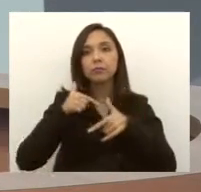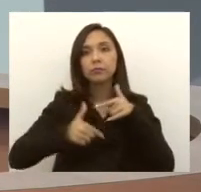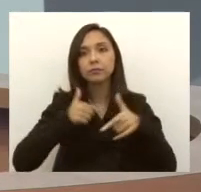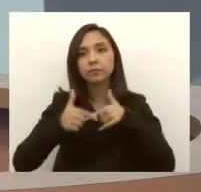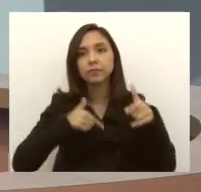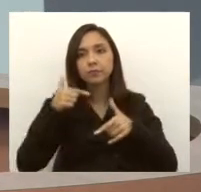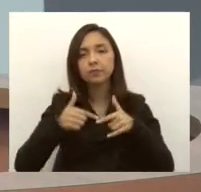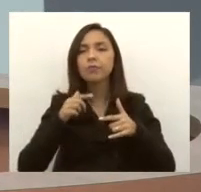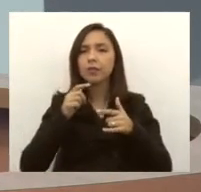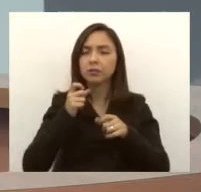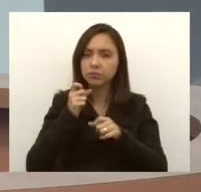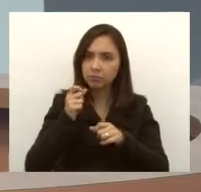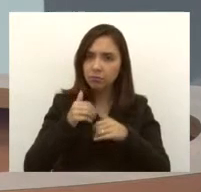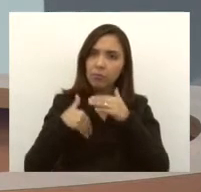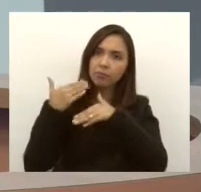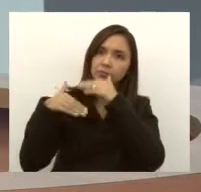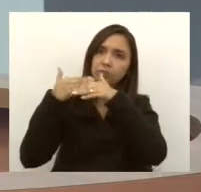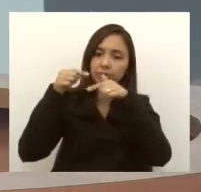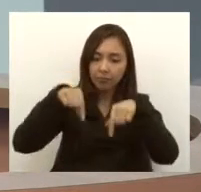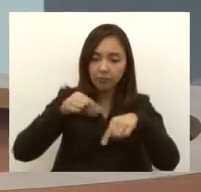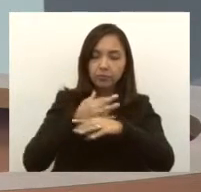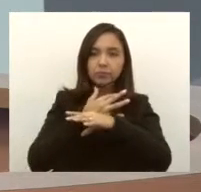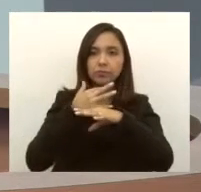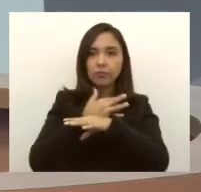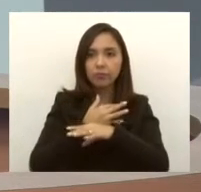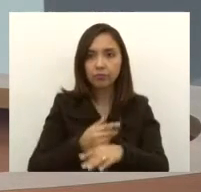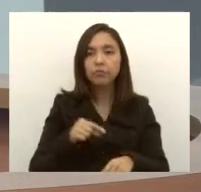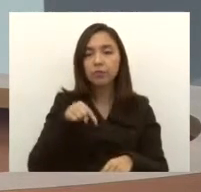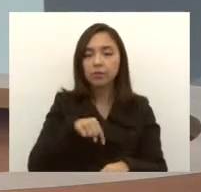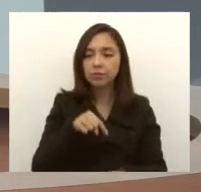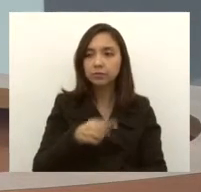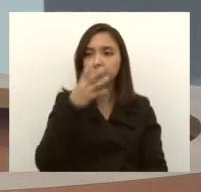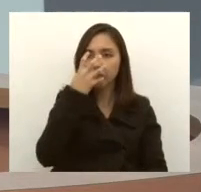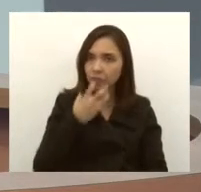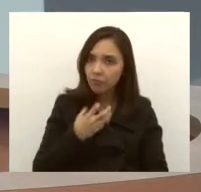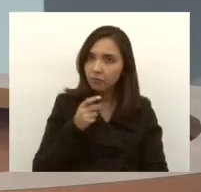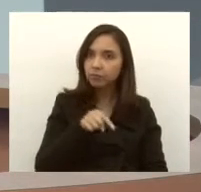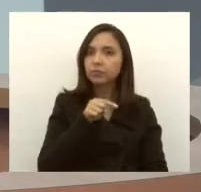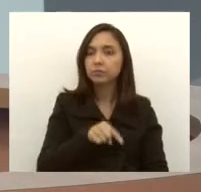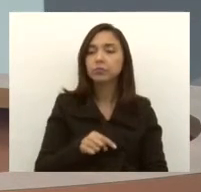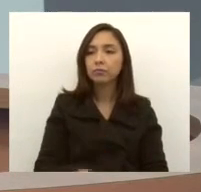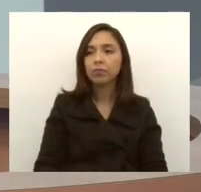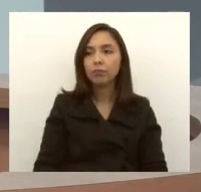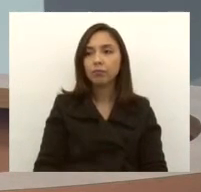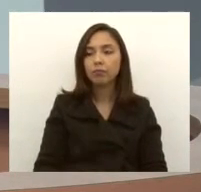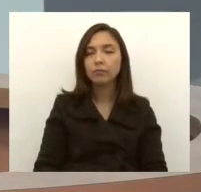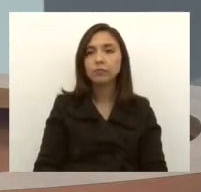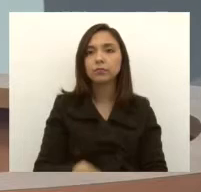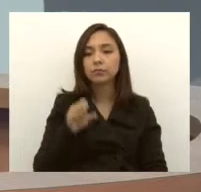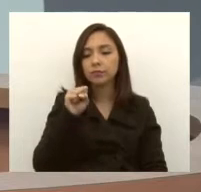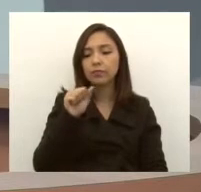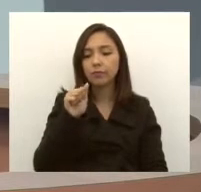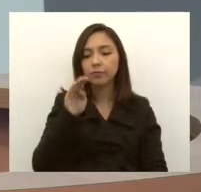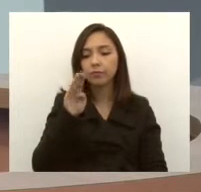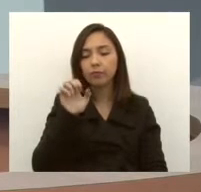Vossa Excelência desenvolveu esta cidade com seriedade na área que lhe compete, que é o Usabeng.